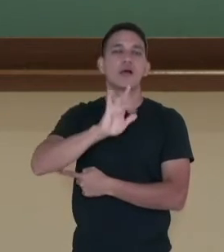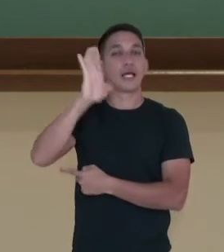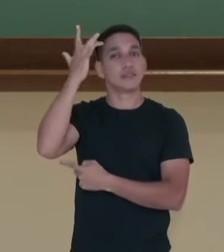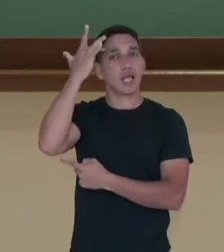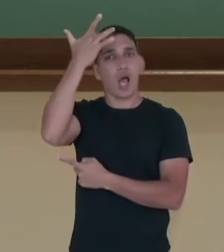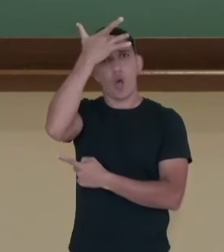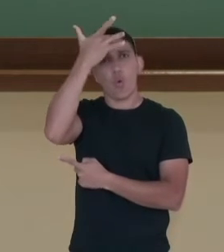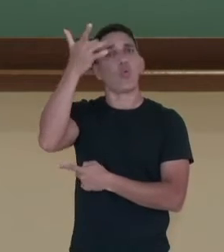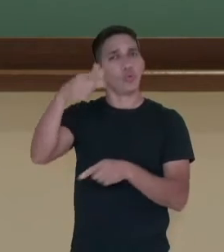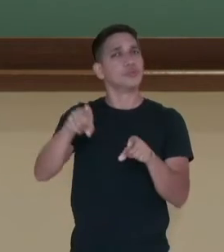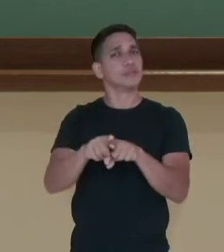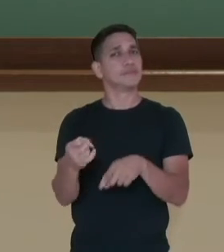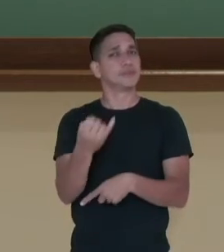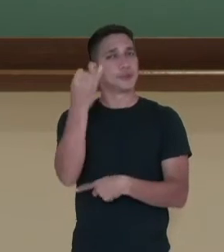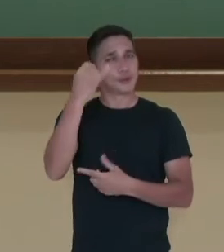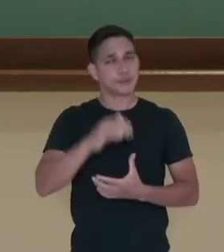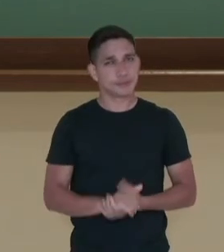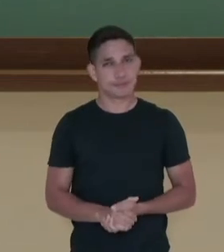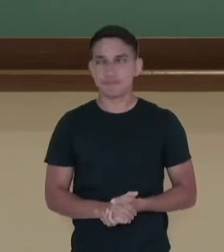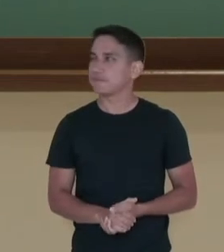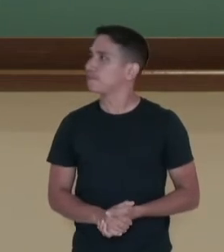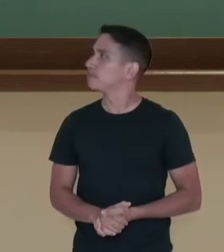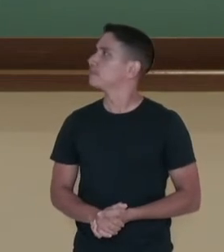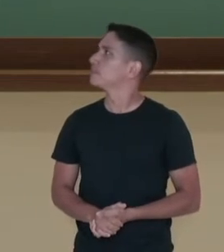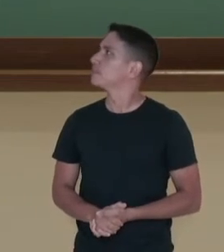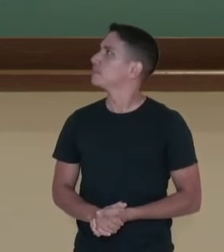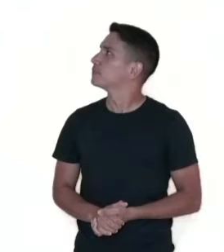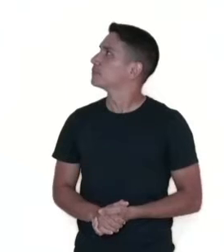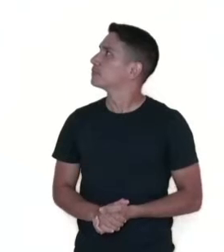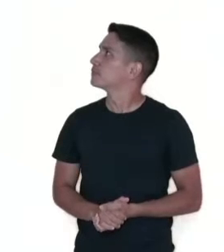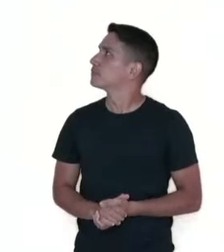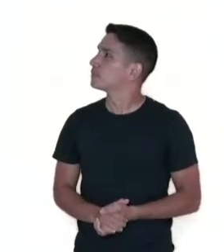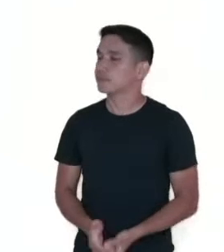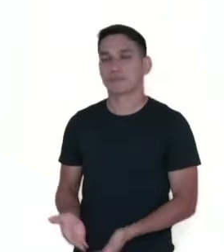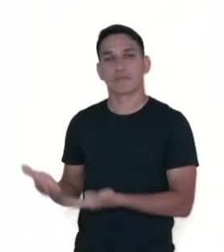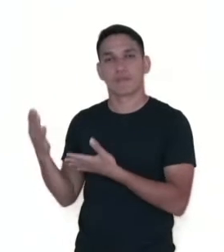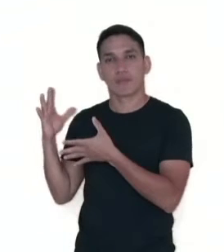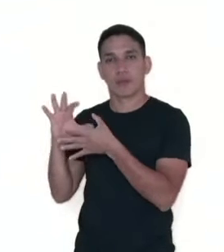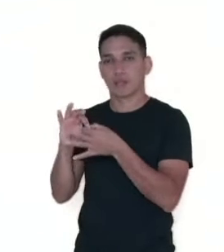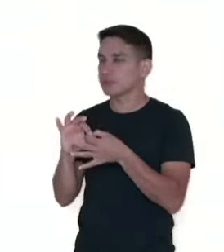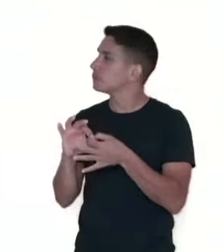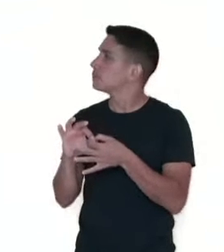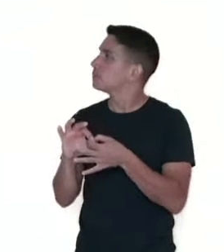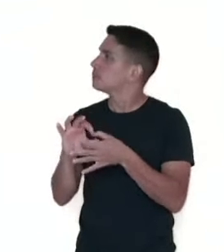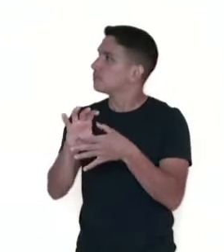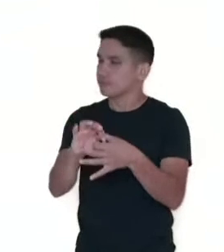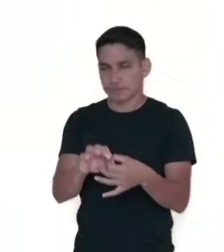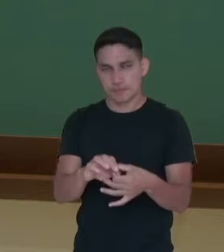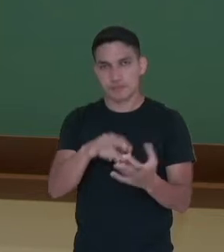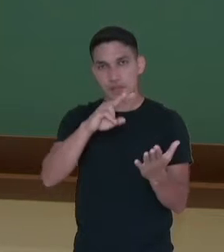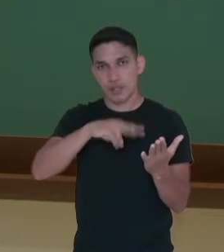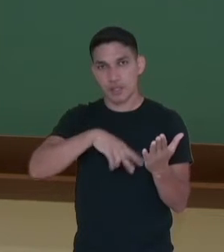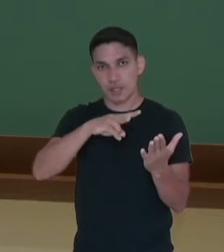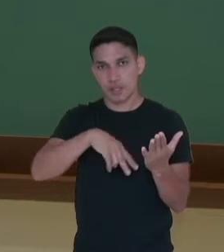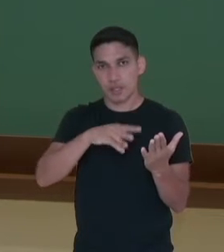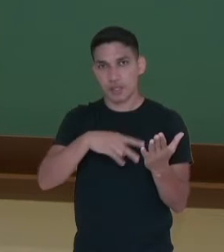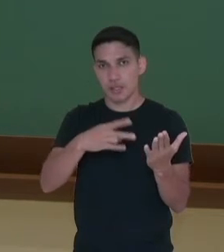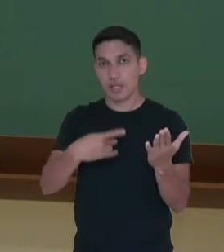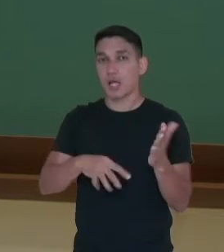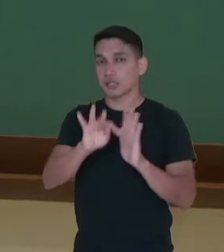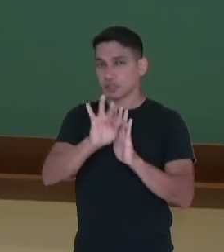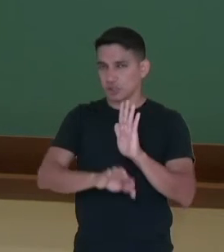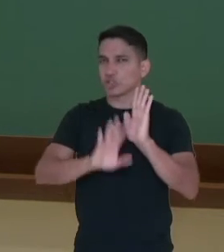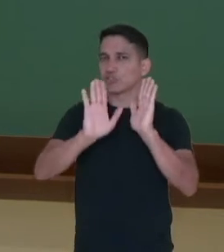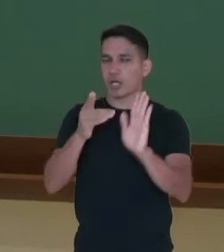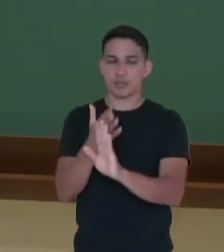mental, que também é muito importante. Atividade 2, com base em la leitura del texto, então com base no que o professor